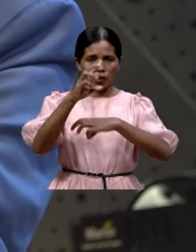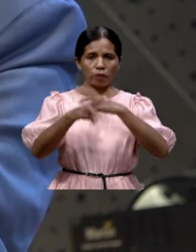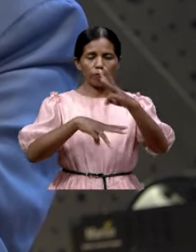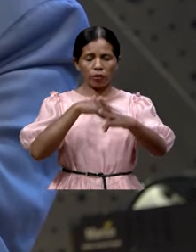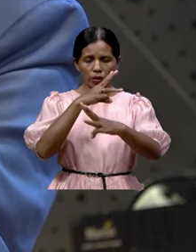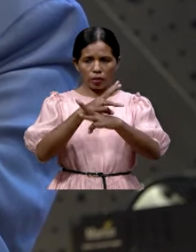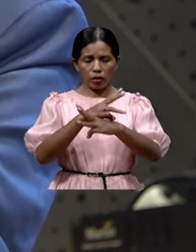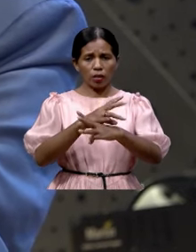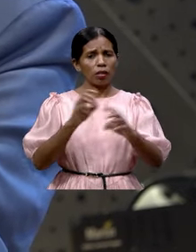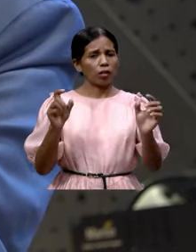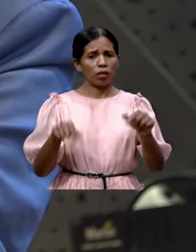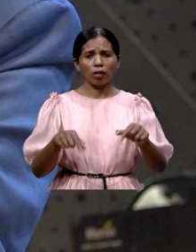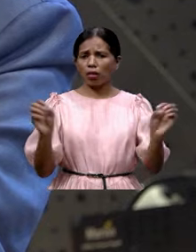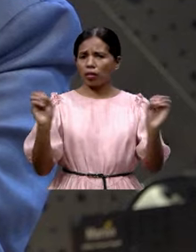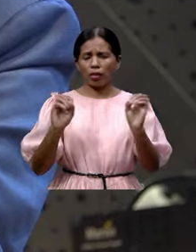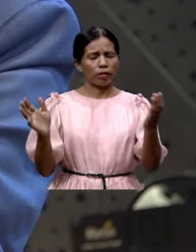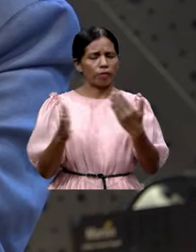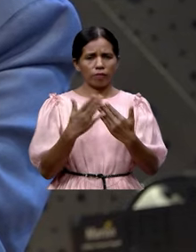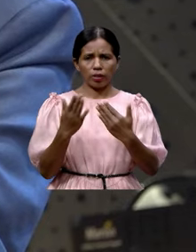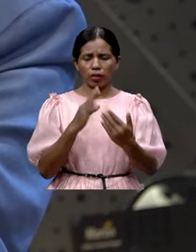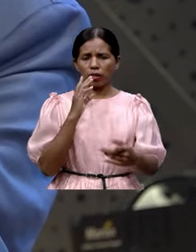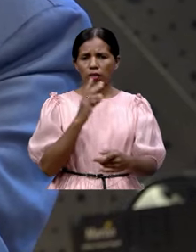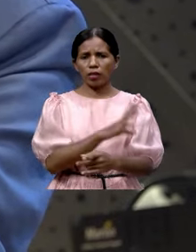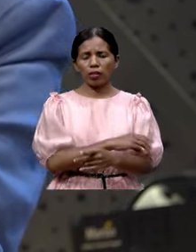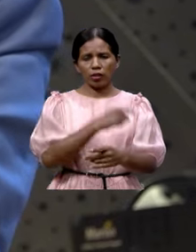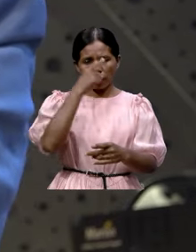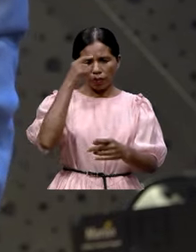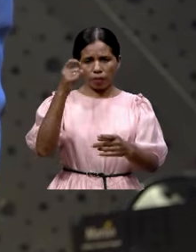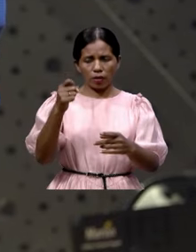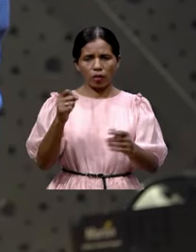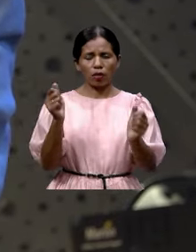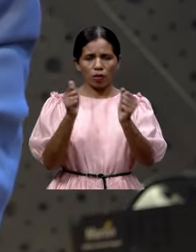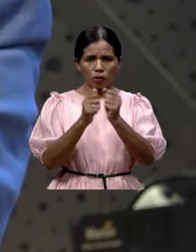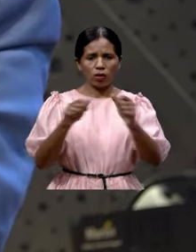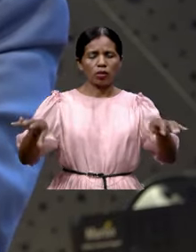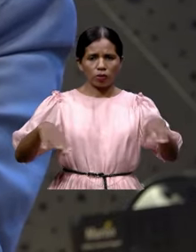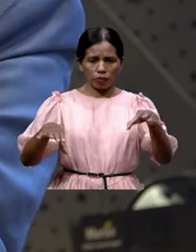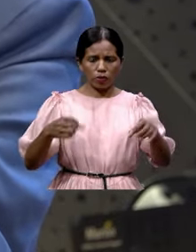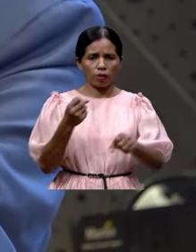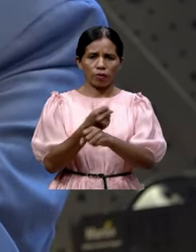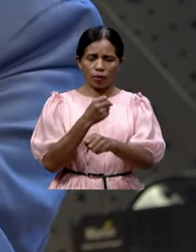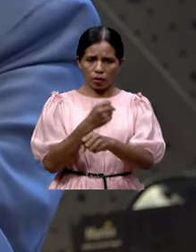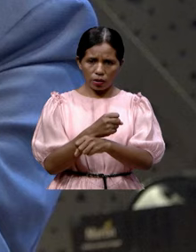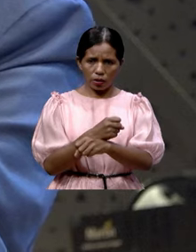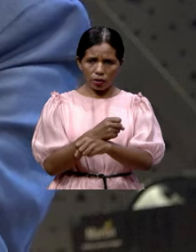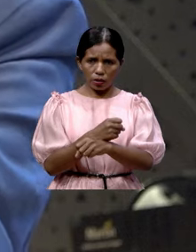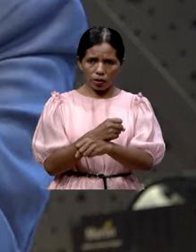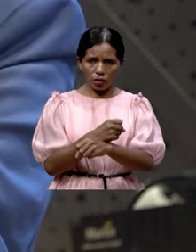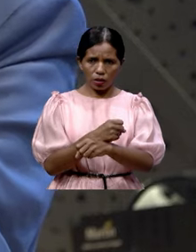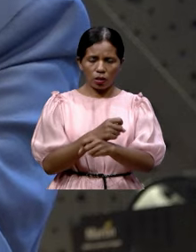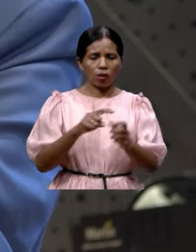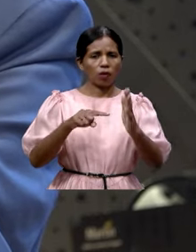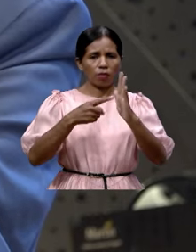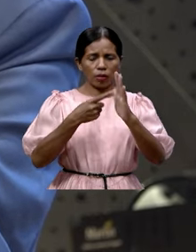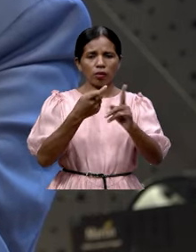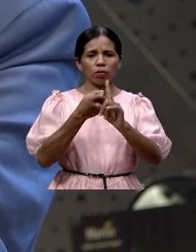Ida ne la fácil, la fácil tebe, ne ho servicio ida ne bema ka ha hu hu si ema